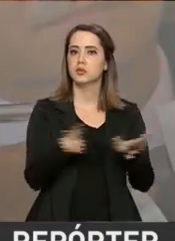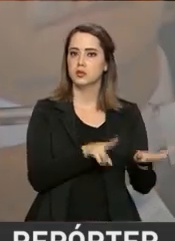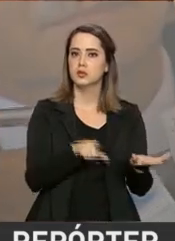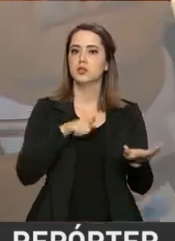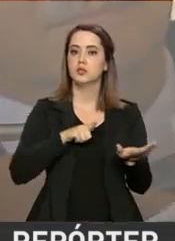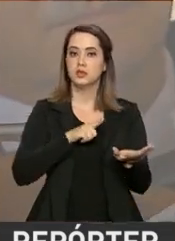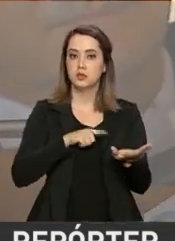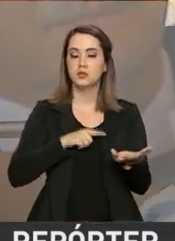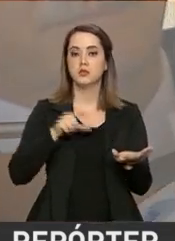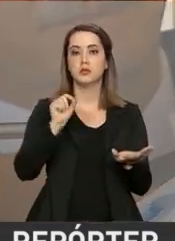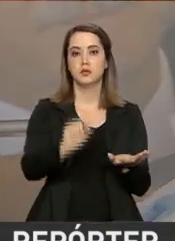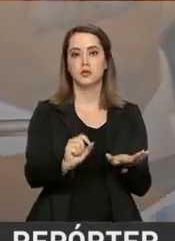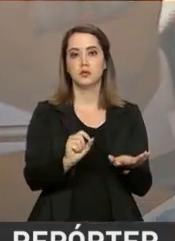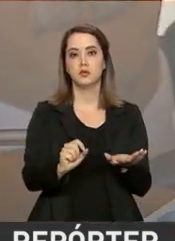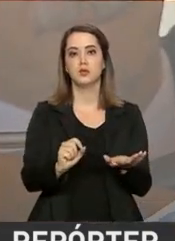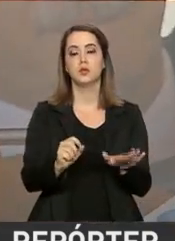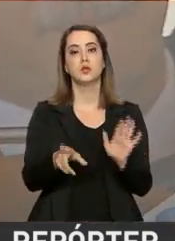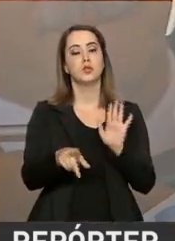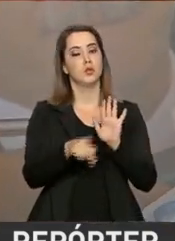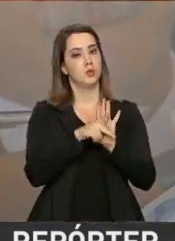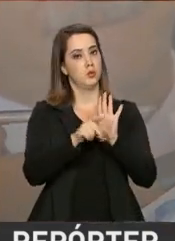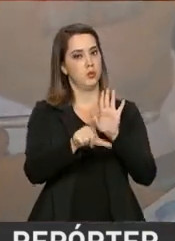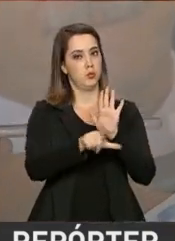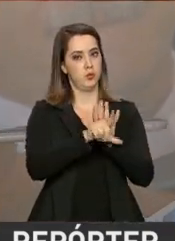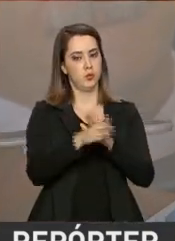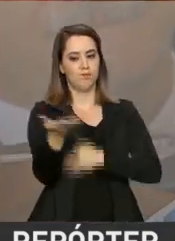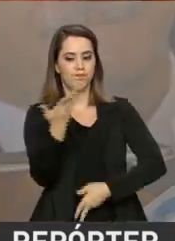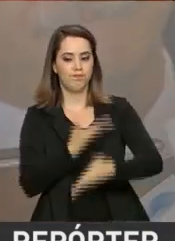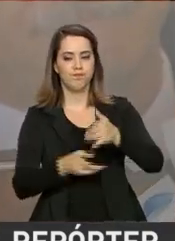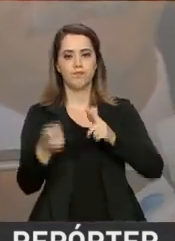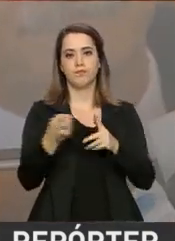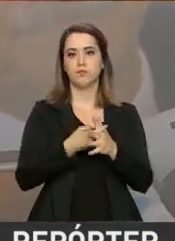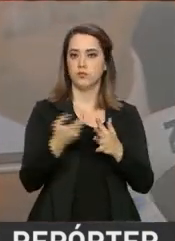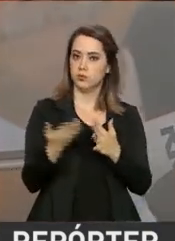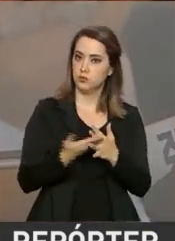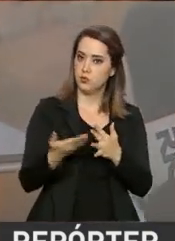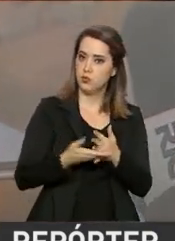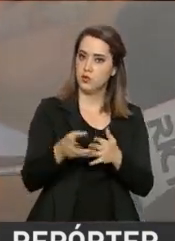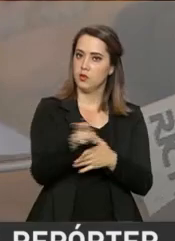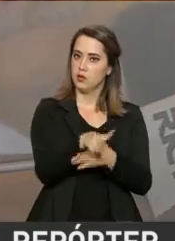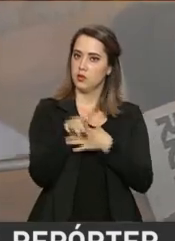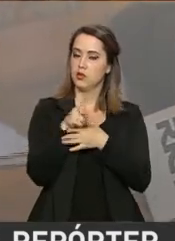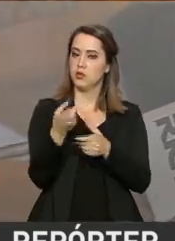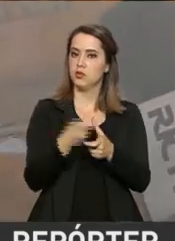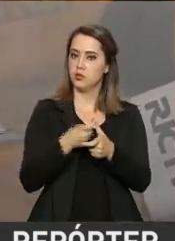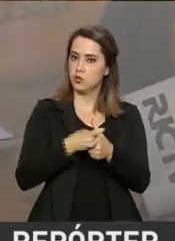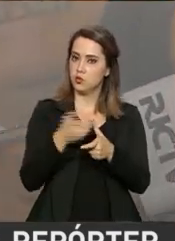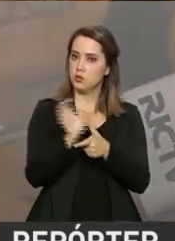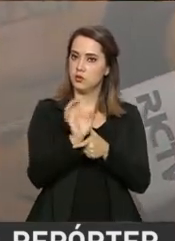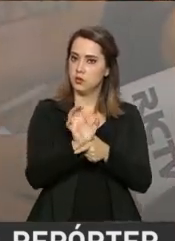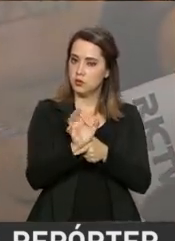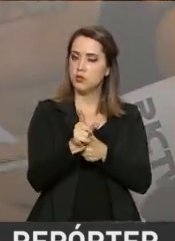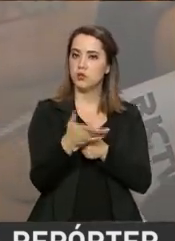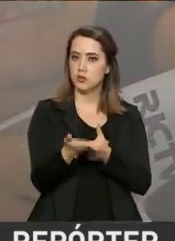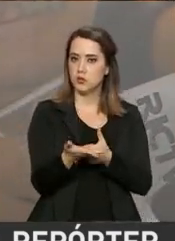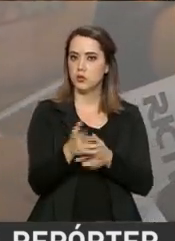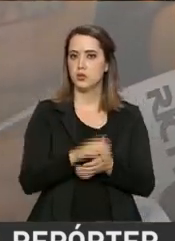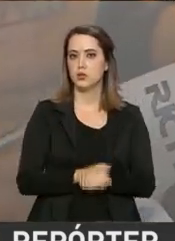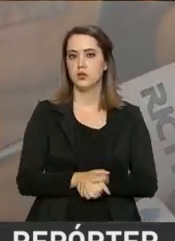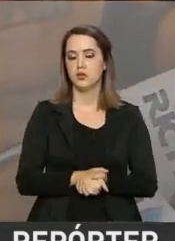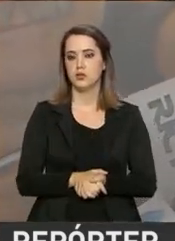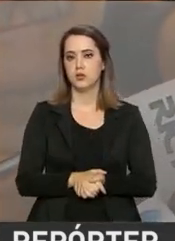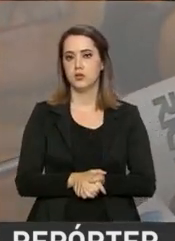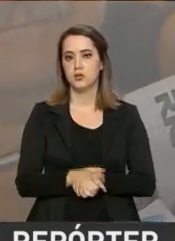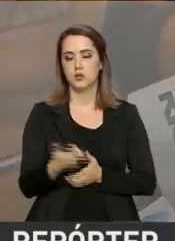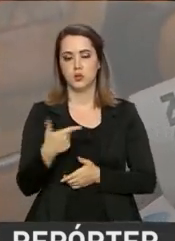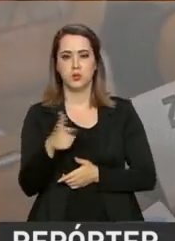projeto de lei da renegociação da dívida dos Estados tenho certeza que não teremos